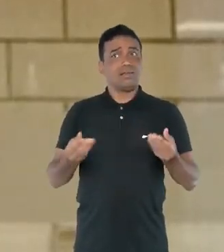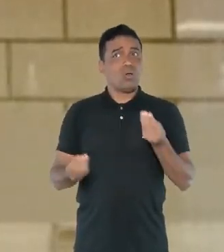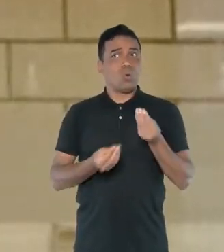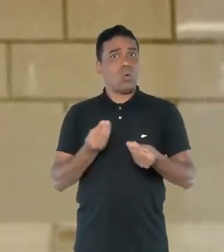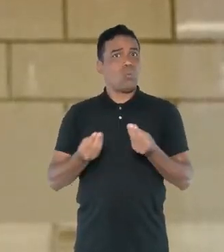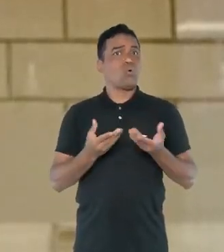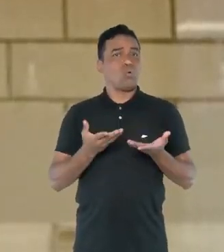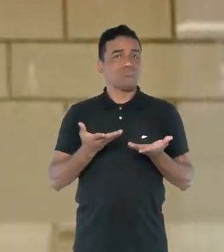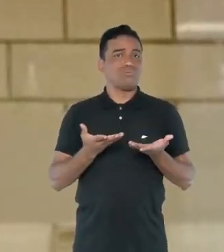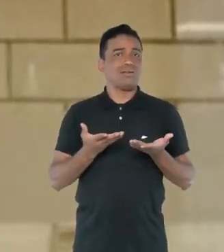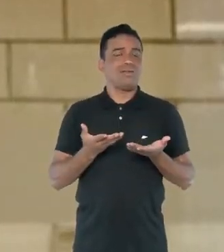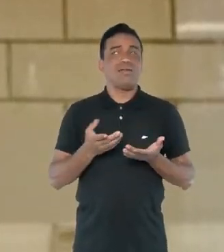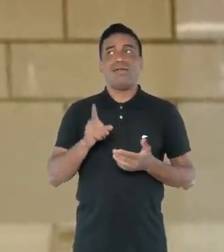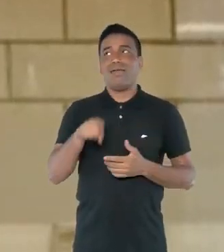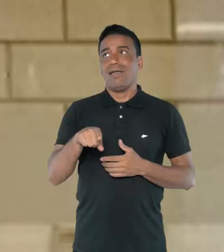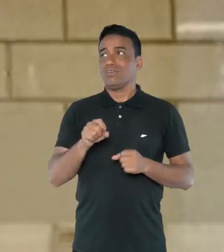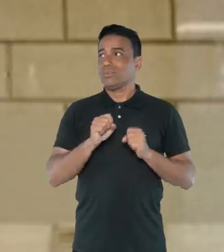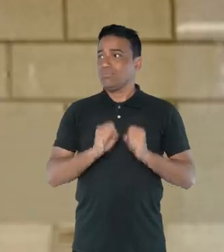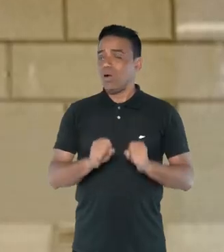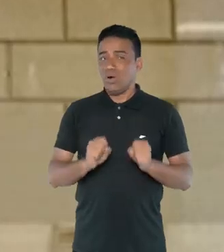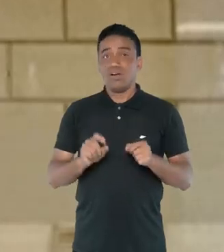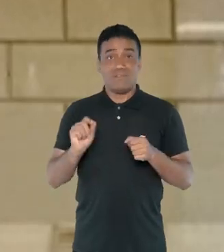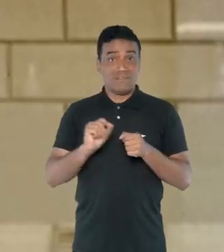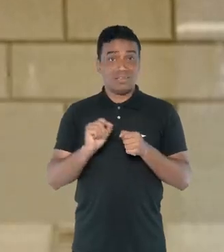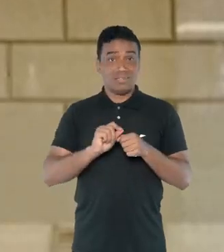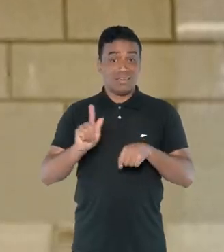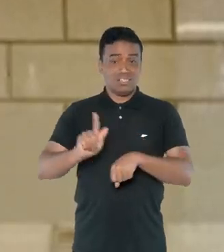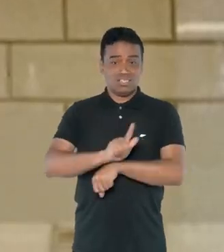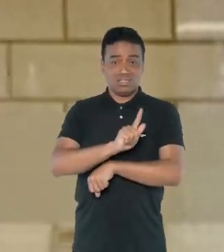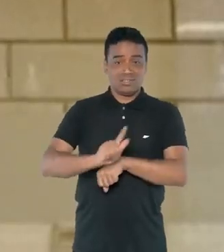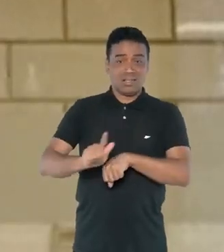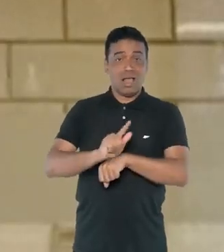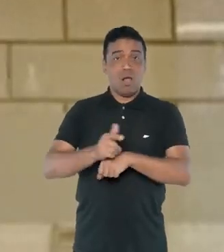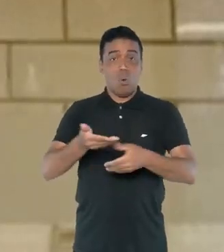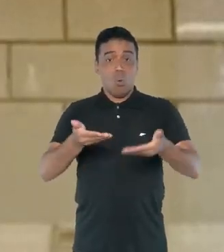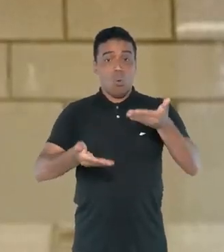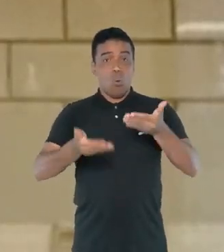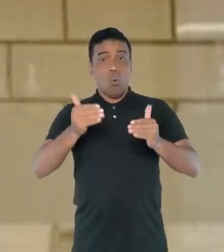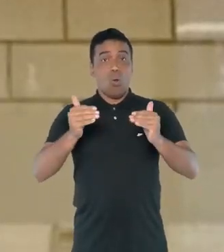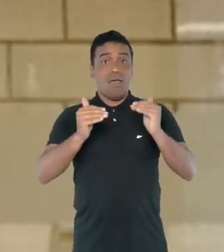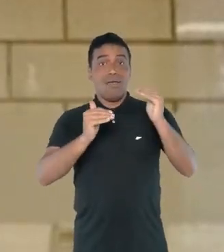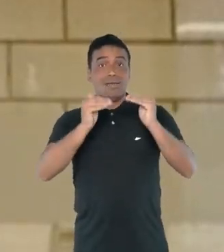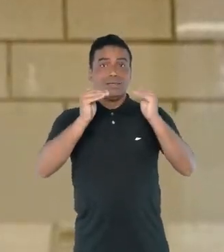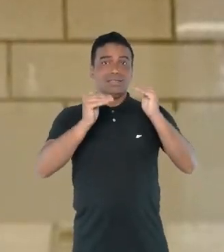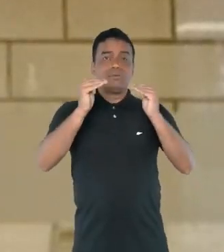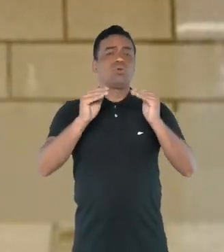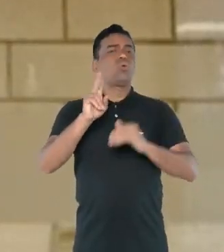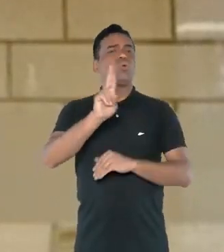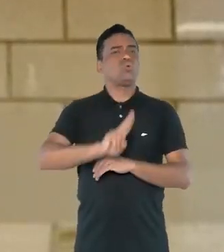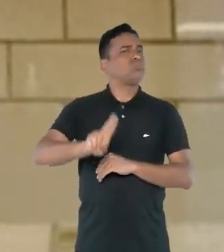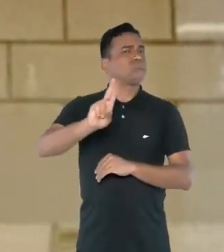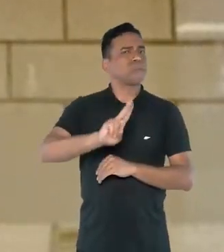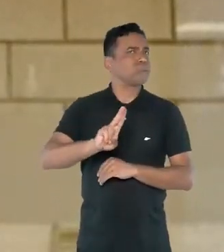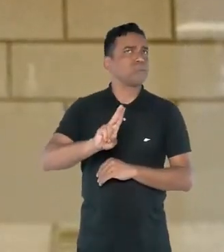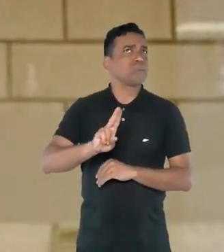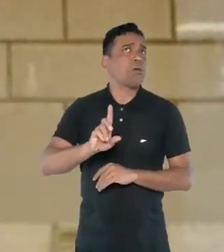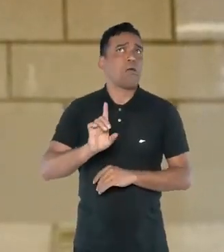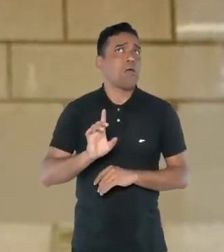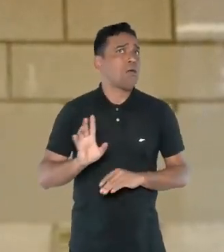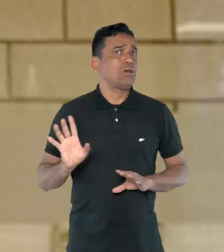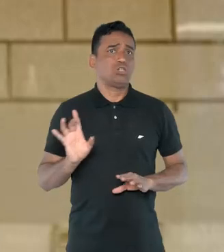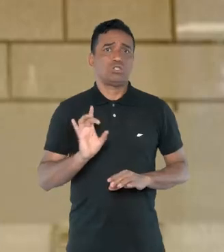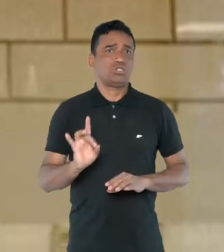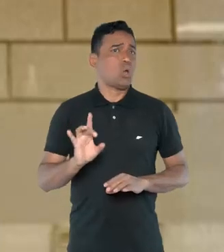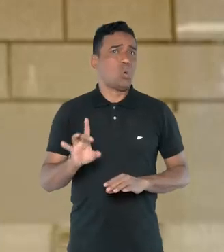Hume, é que você pode fazer essa gestão, esse equilíbrio, usando, digamos assim, não